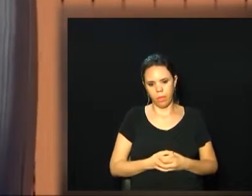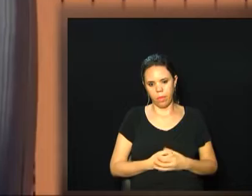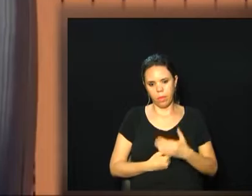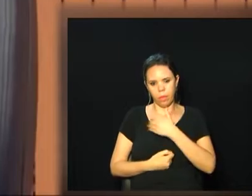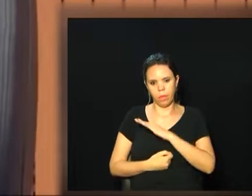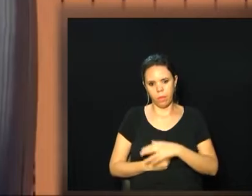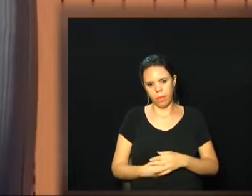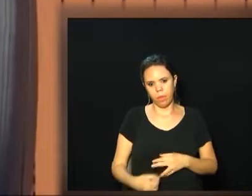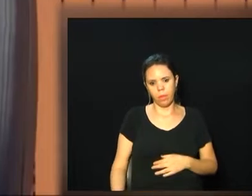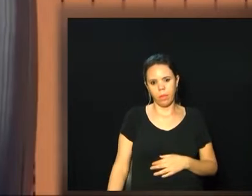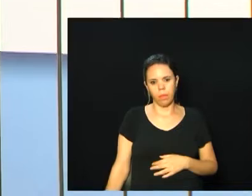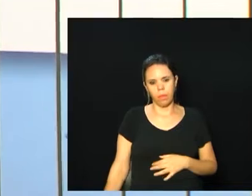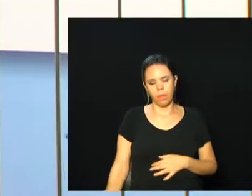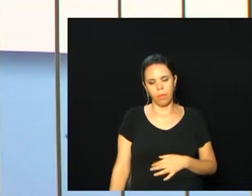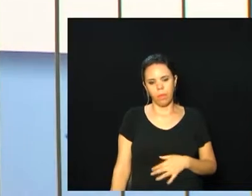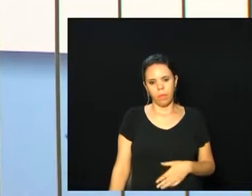preconceito.